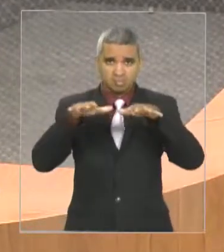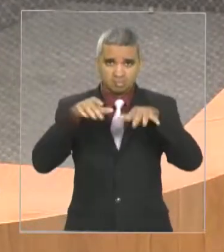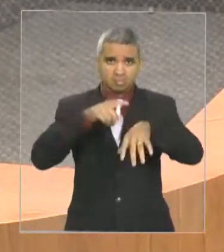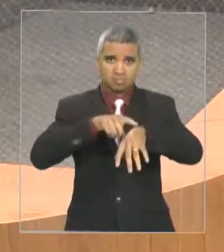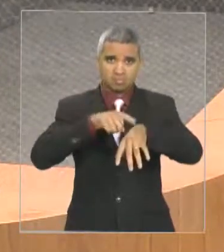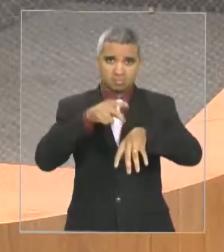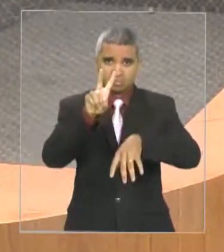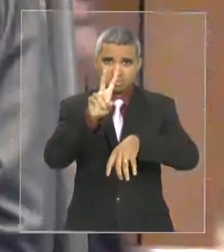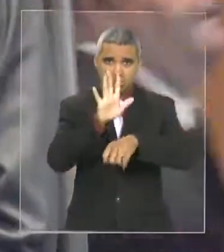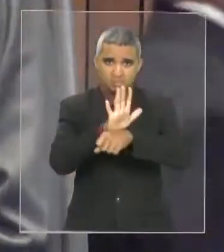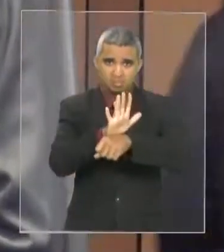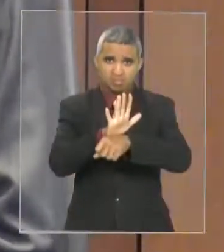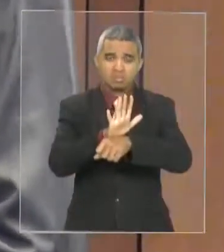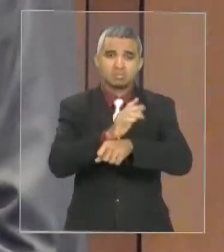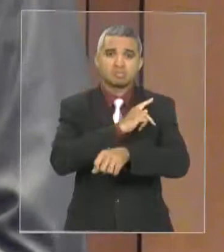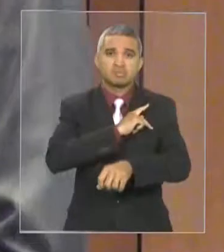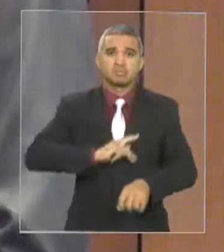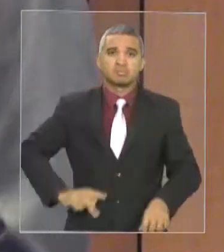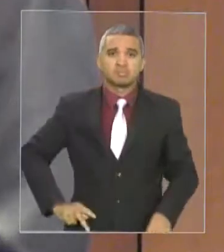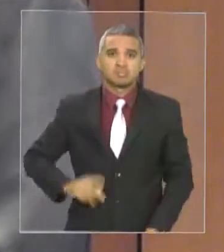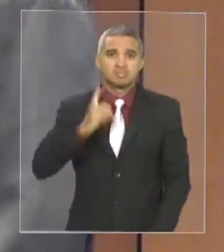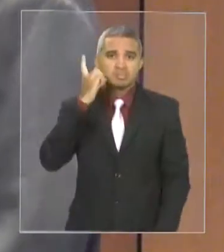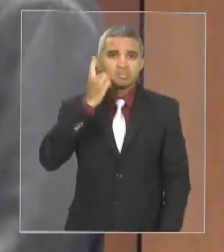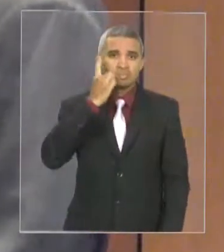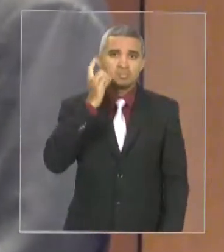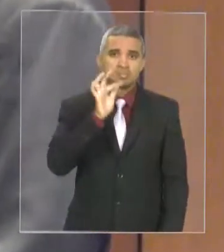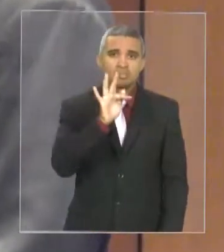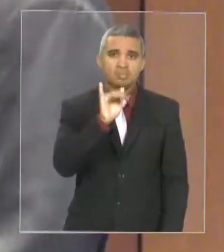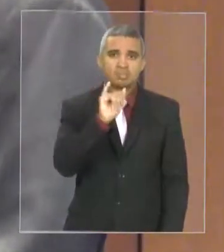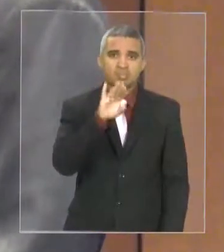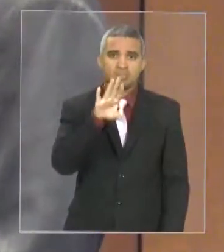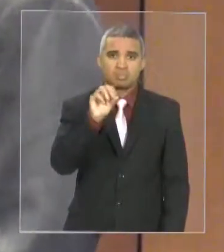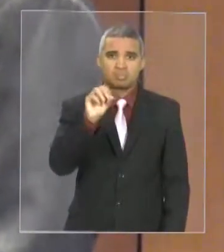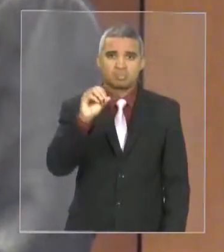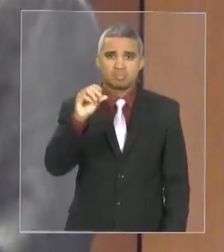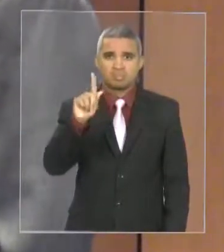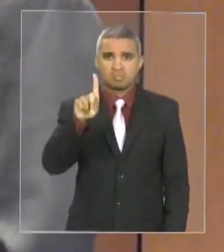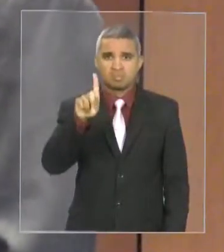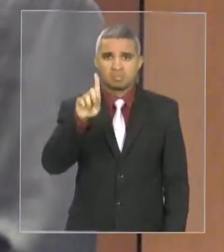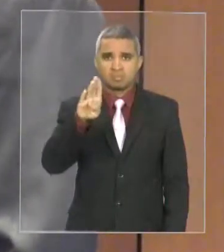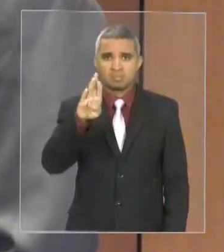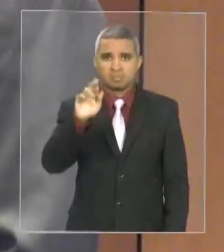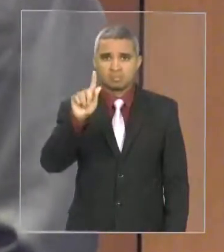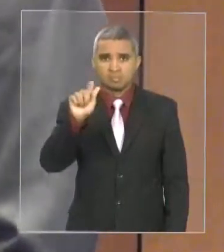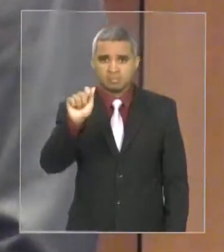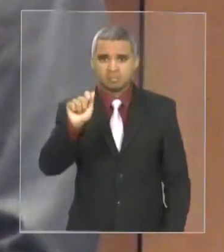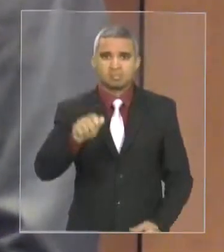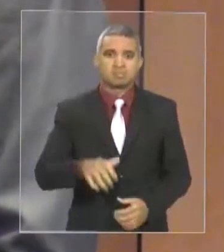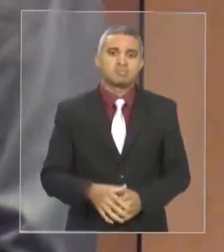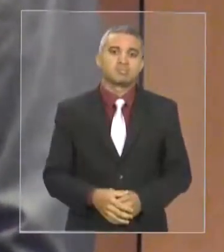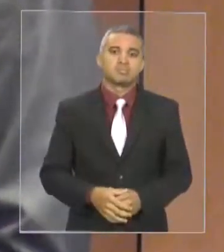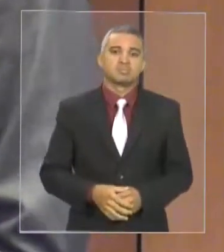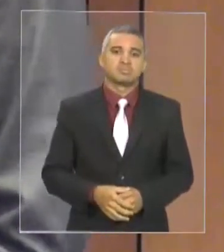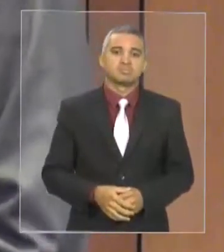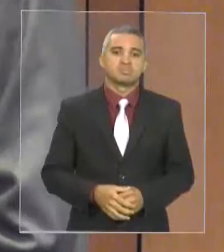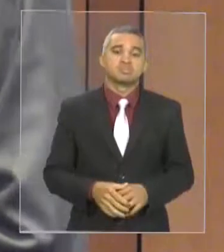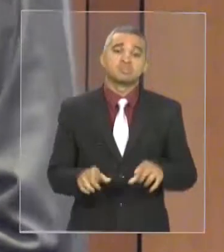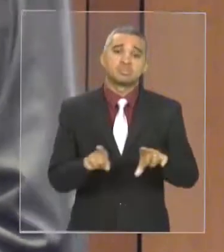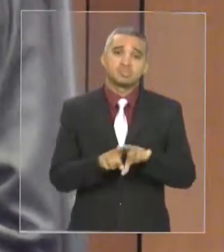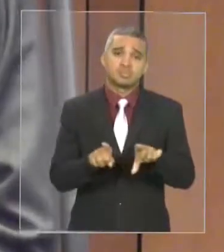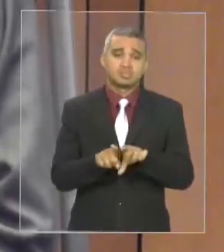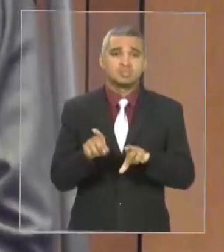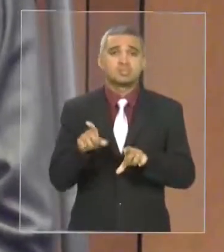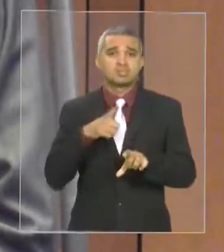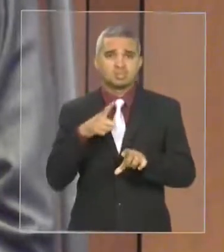que será presidida pelo deputado Fábio Braga, a quem cumprimento desde já, mas que também tem o esforço de